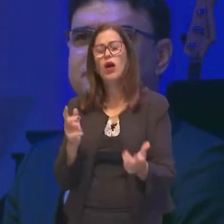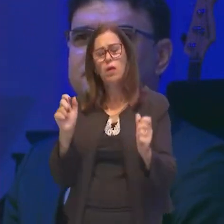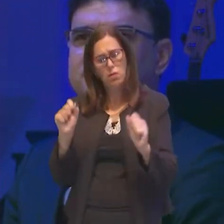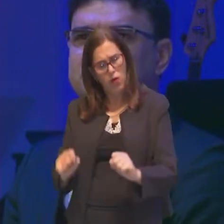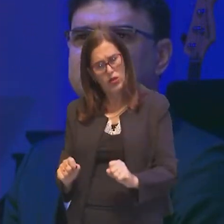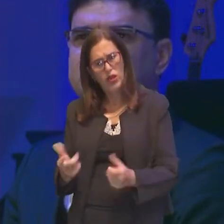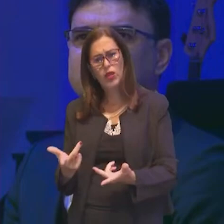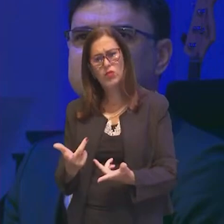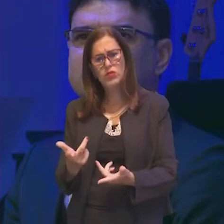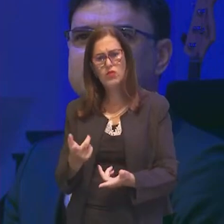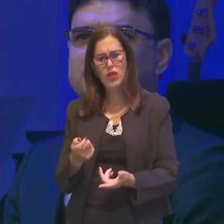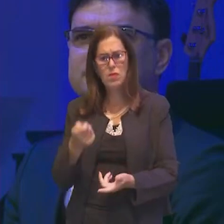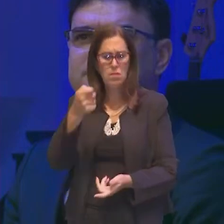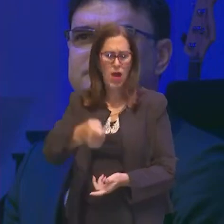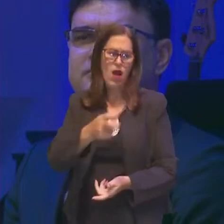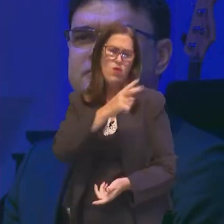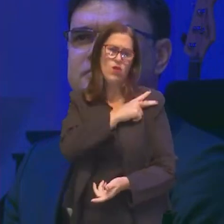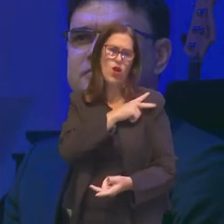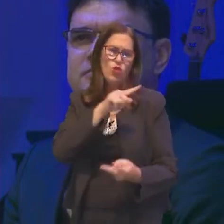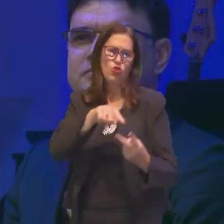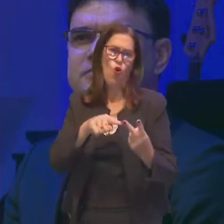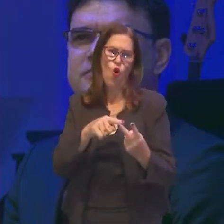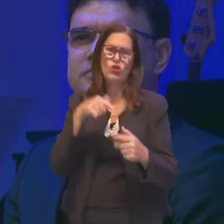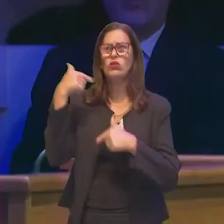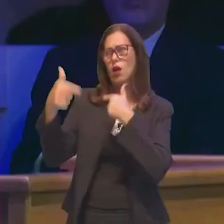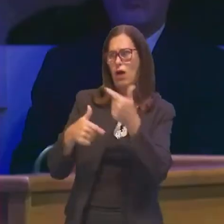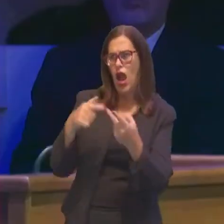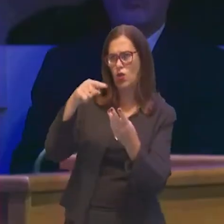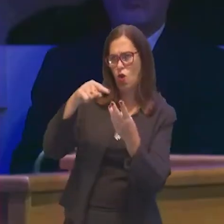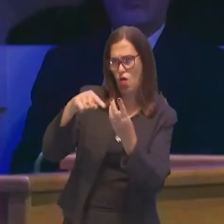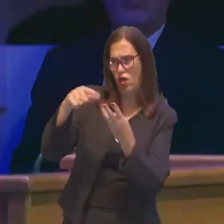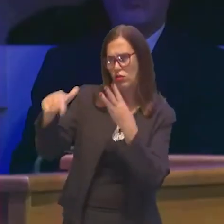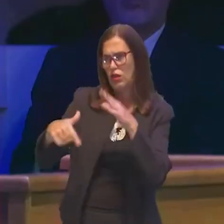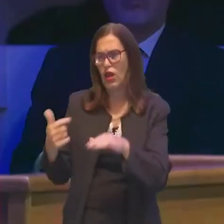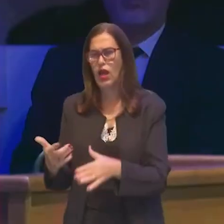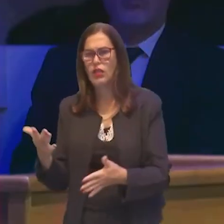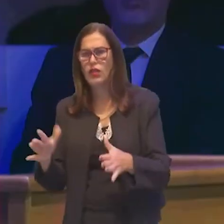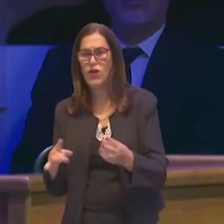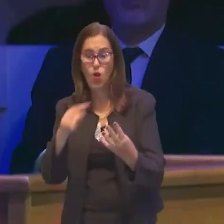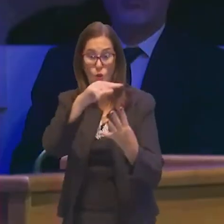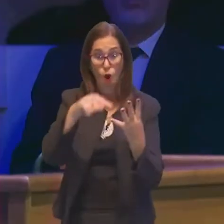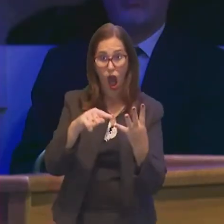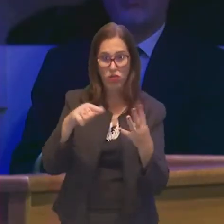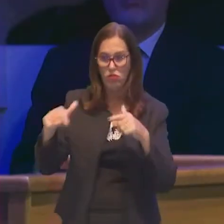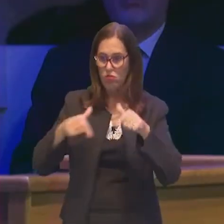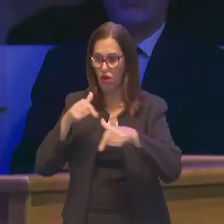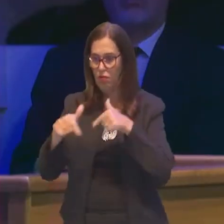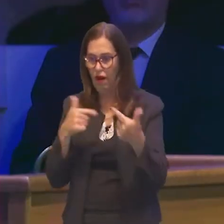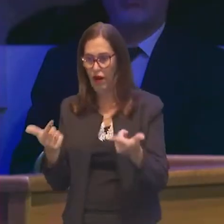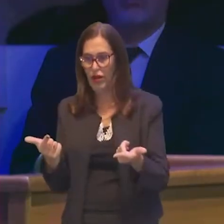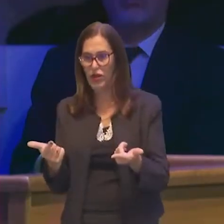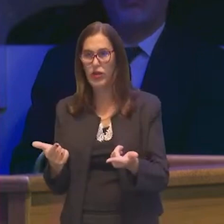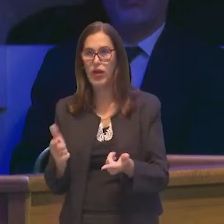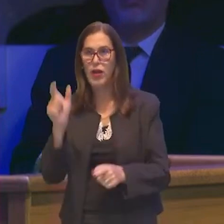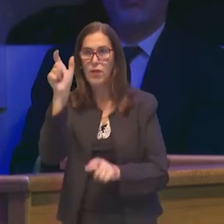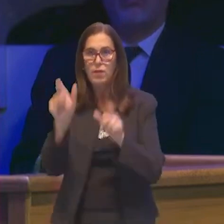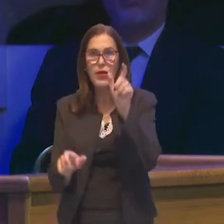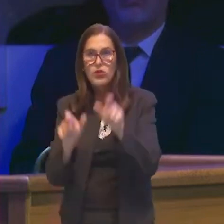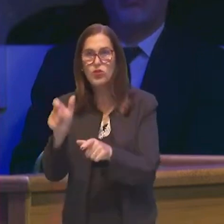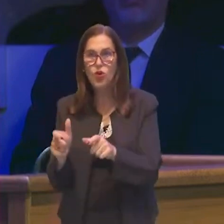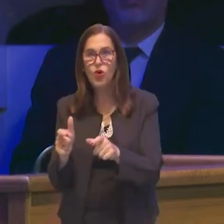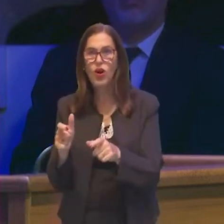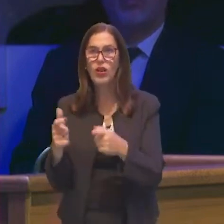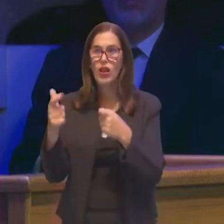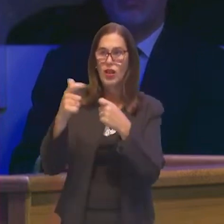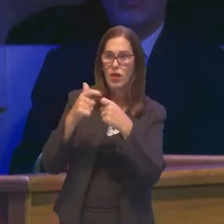dois patrões. Nós podemos ter 2 empregos, 3 empregos, alguém talvez até 4 empregos. Esse povo que trabalha na área da